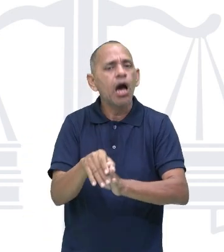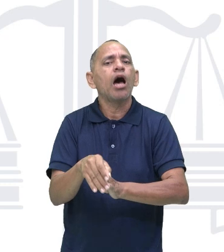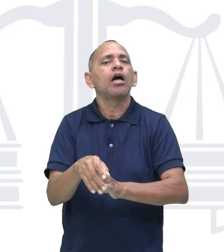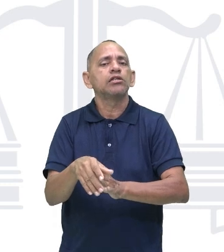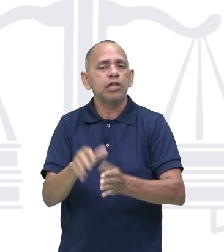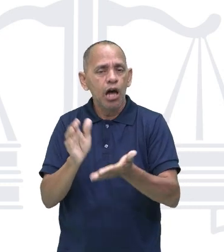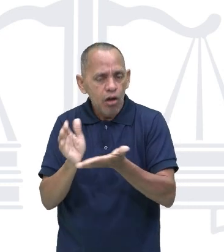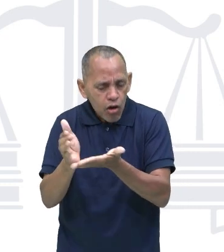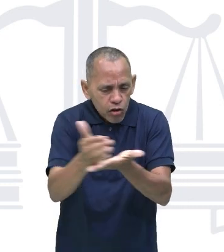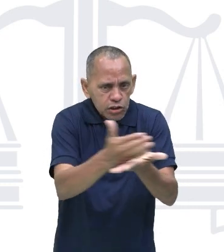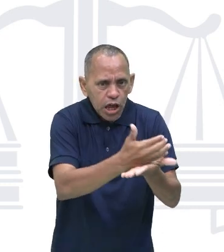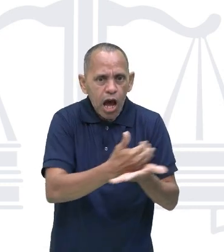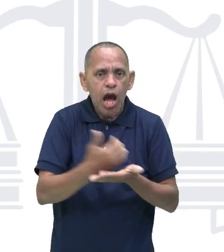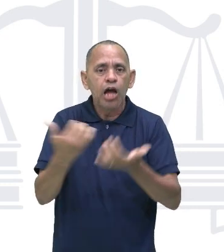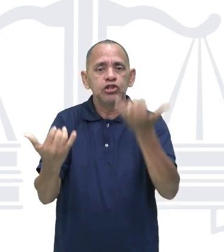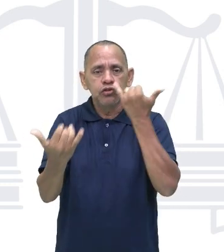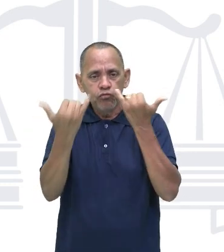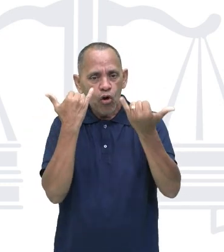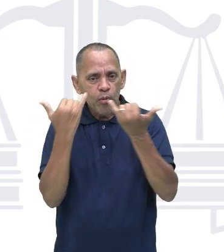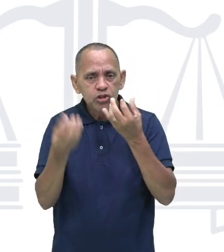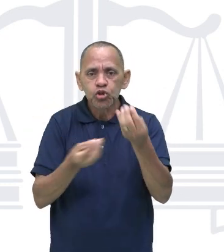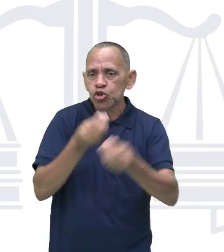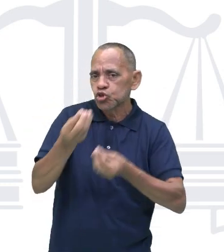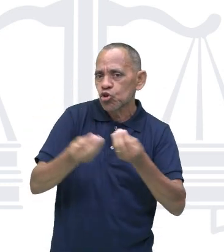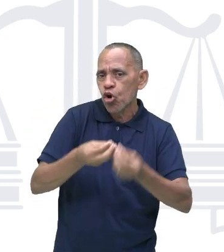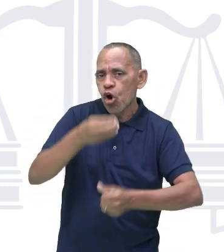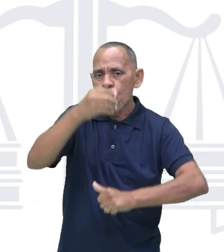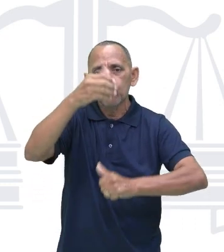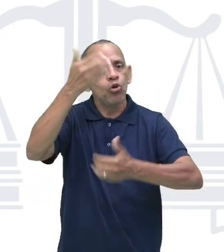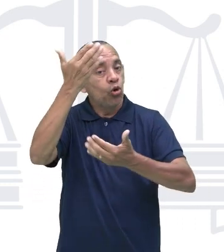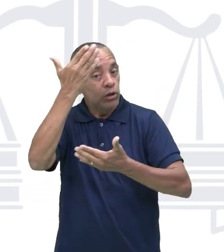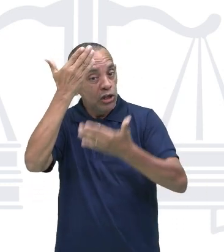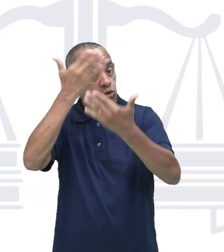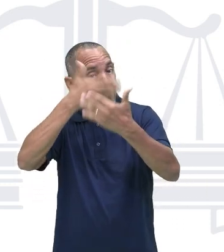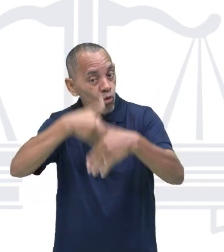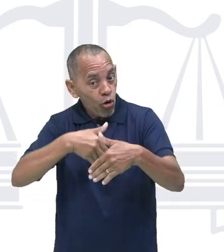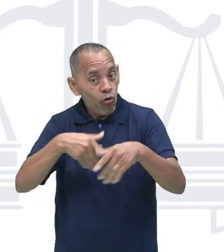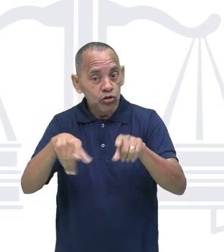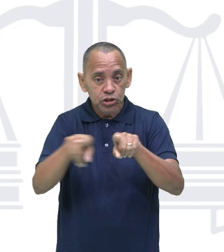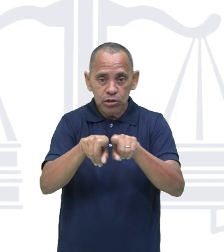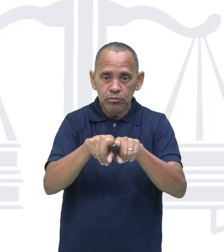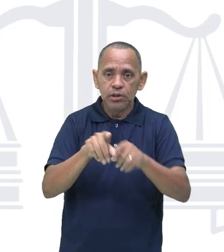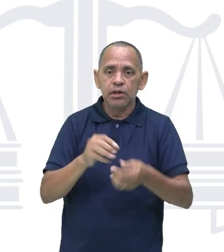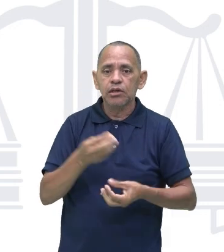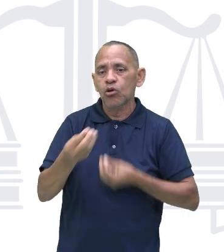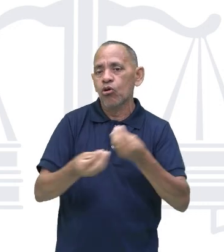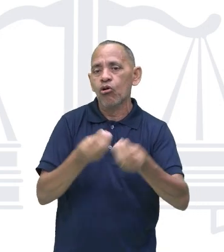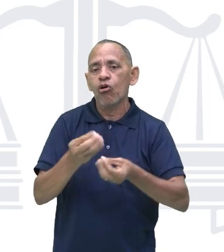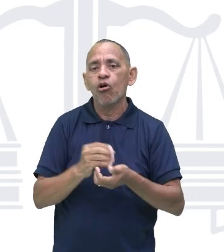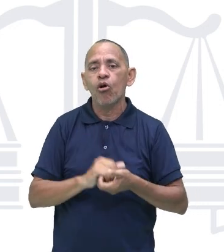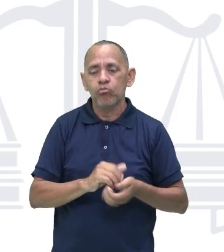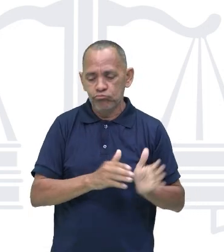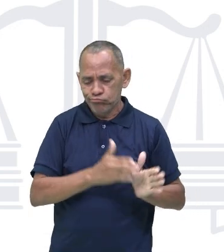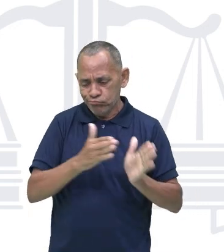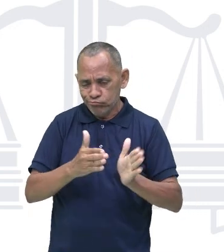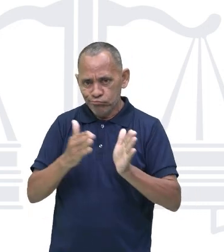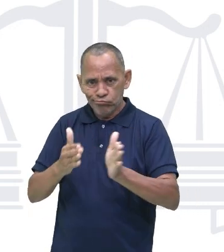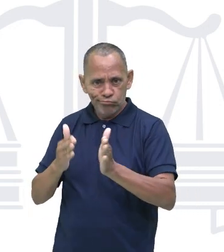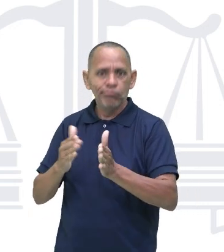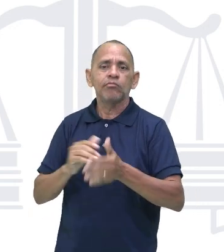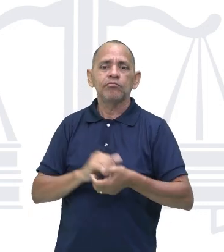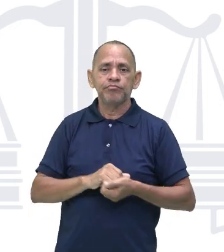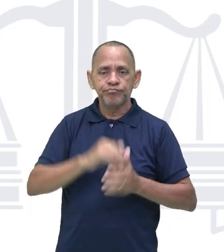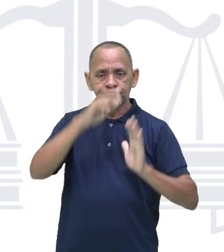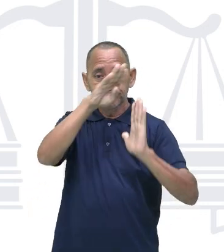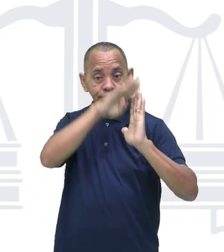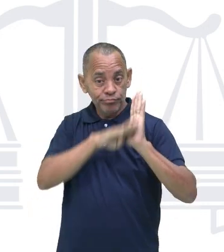das avaliações, né? Pode ser das avaliações tanto diagnósticas como na sequência das formativas. O professor ele